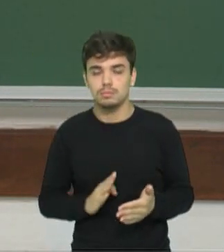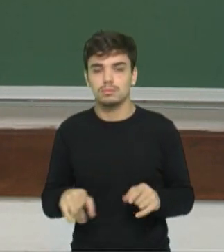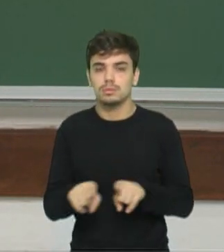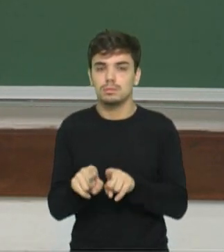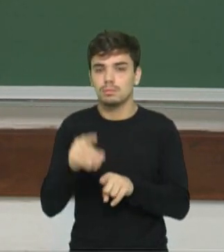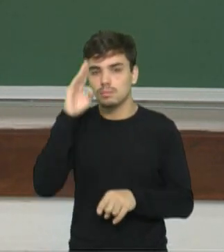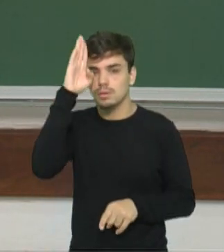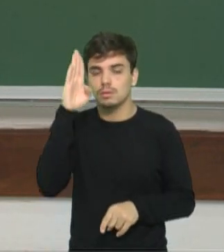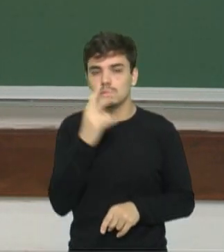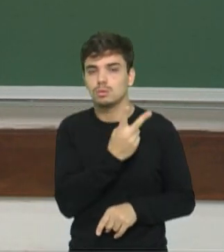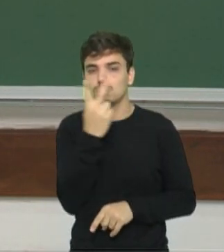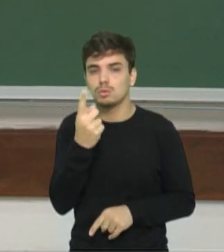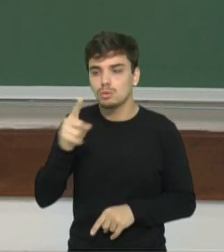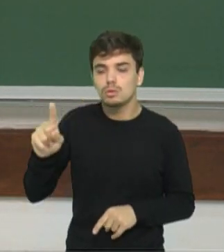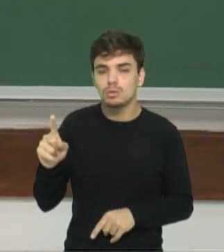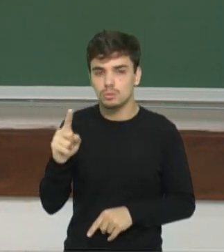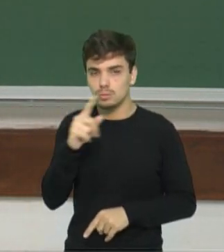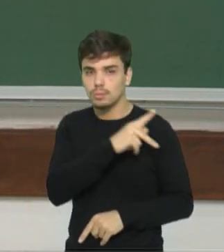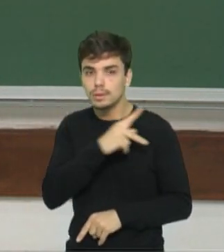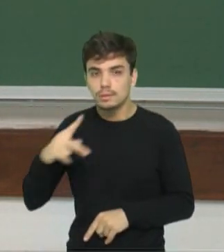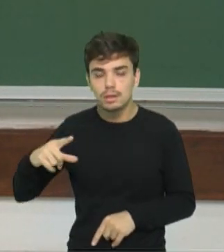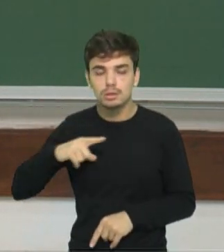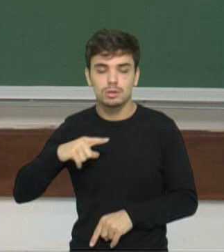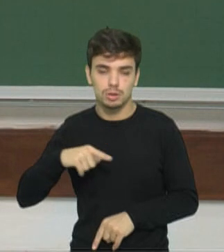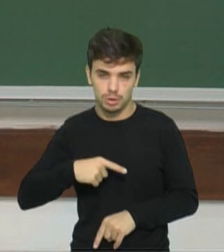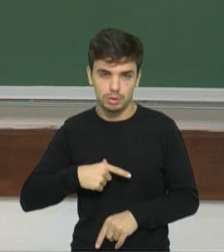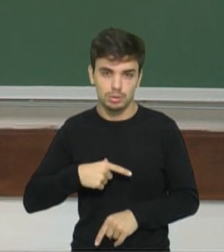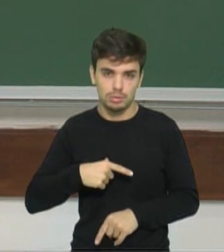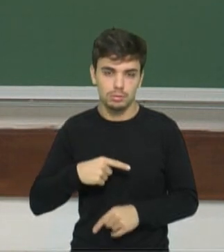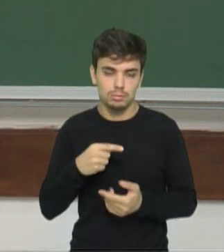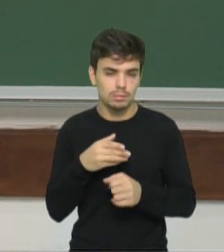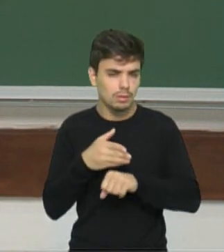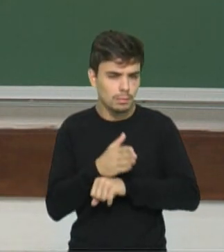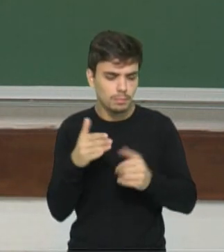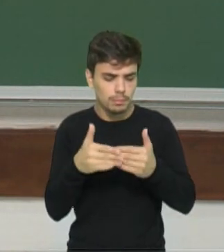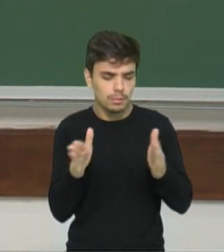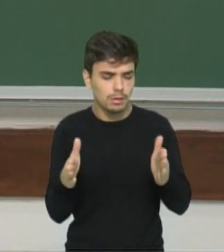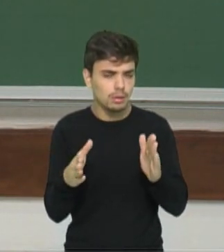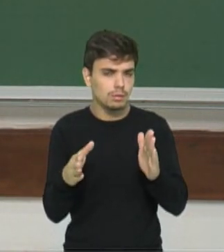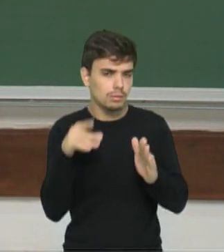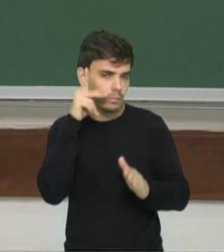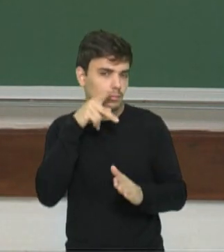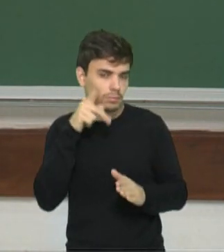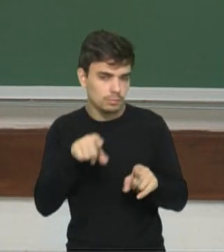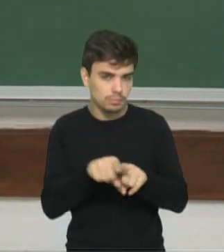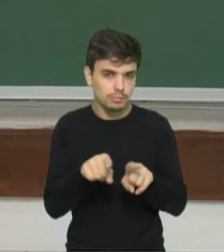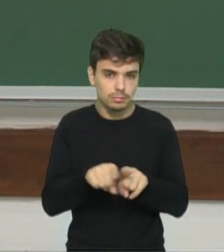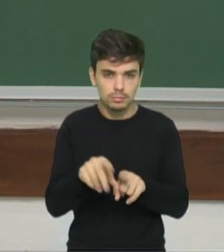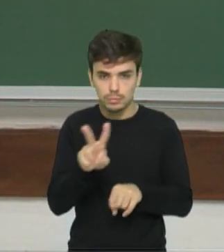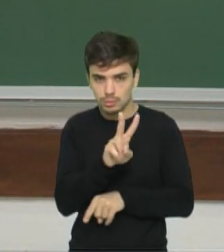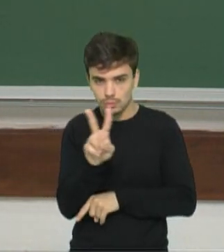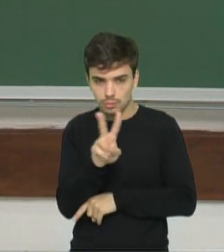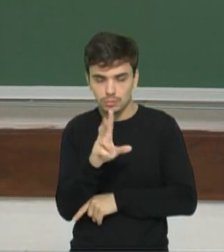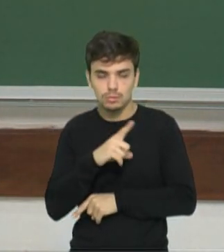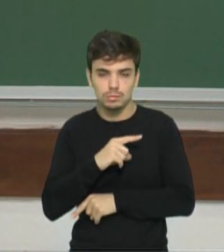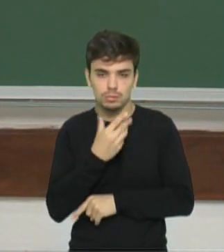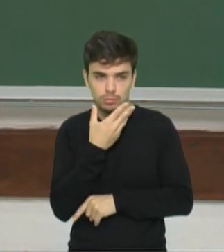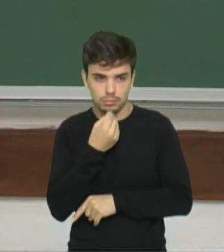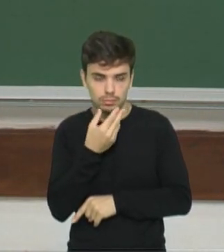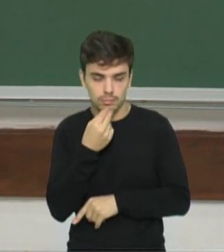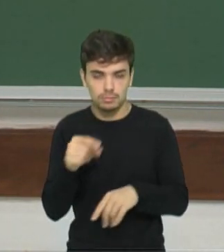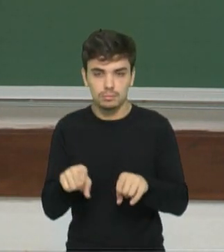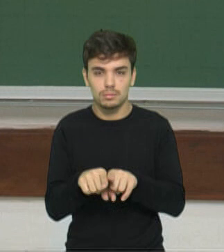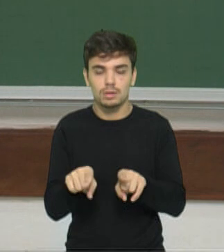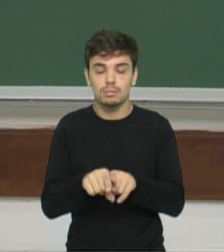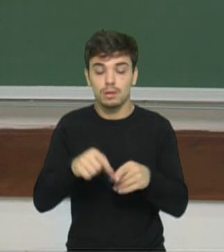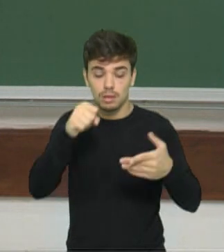dois últimos presidentes ali, que marcam a abertura política do Brasil, o Geisel e o João Batista Figueiredo. A gente viu também